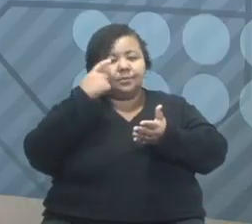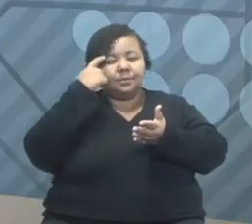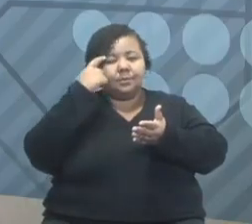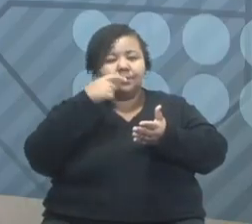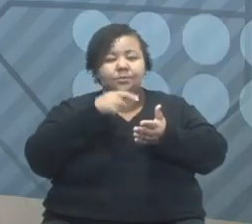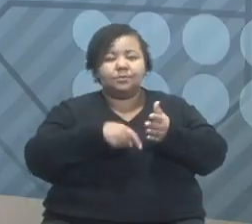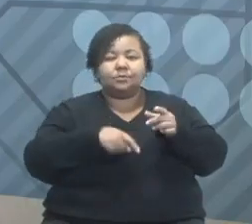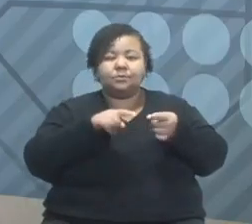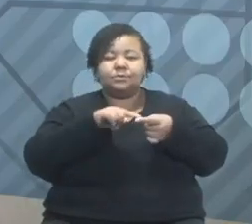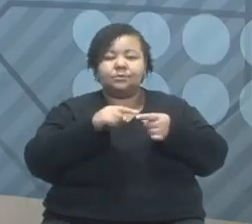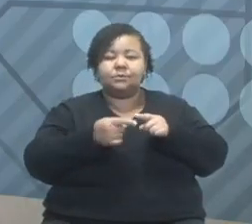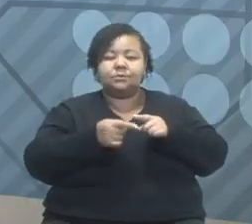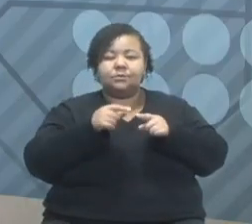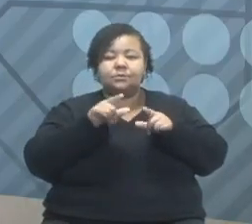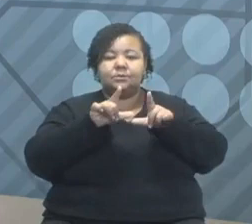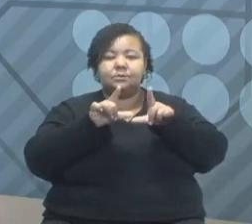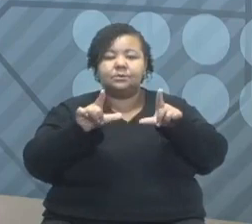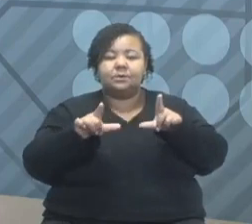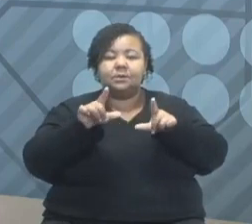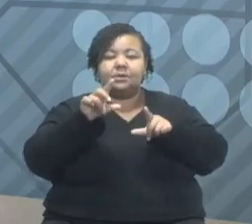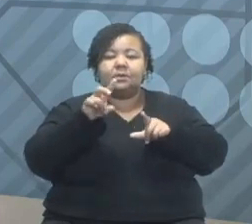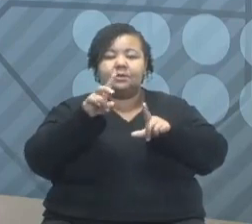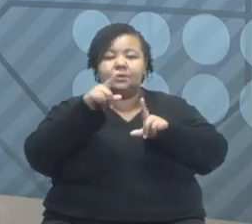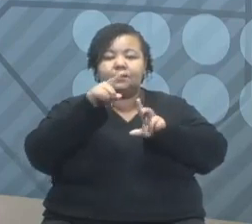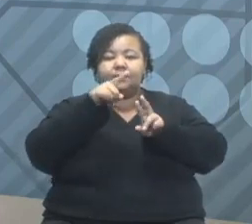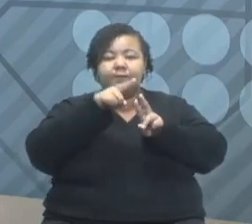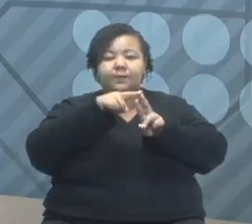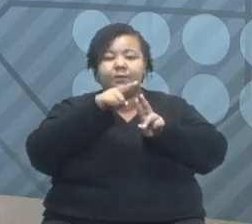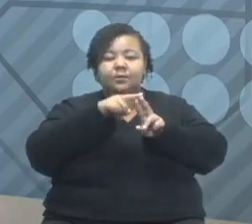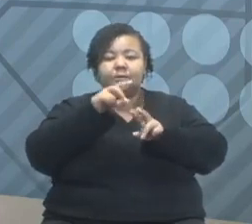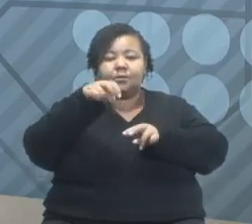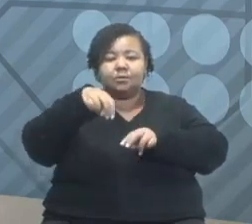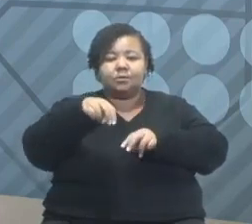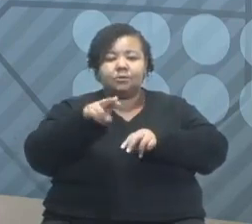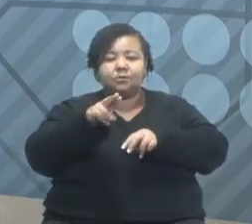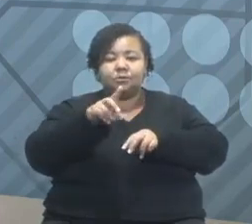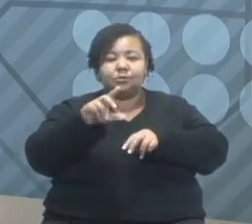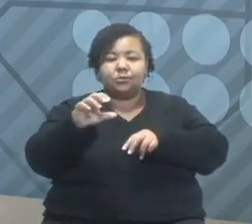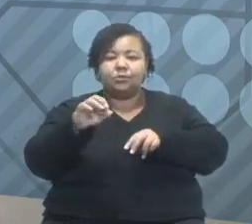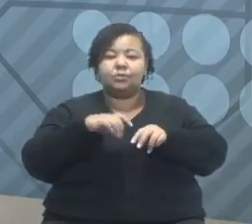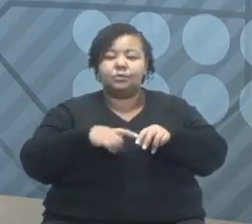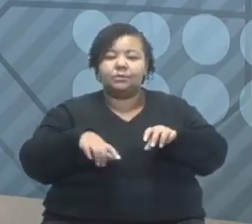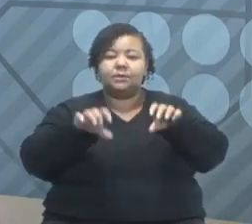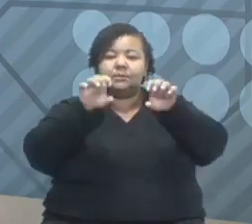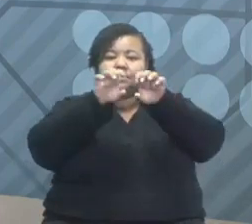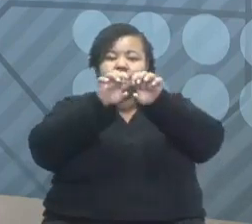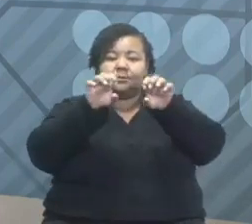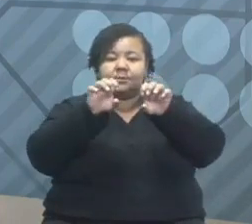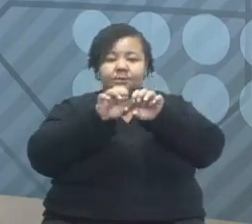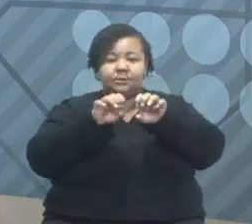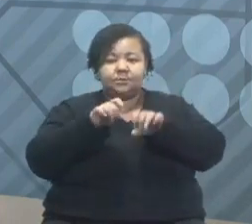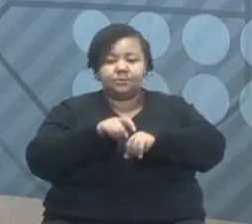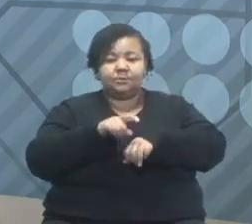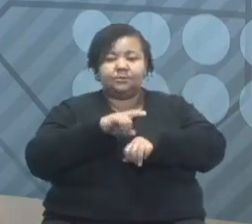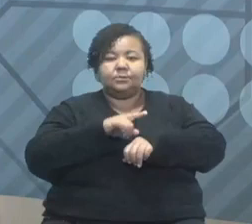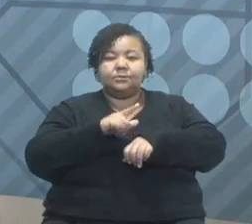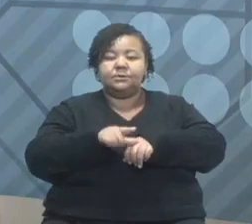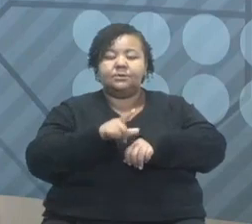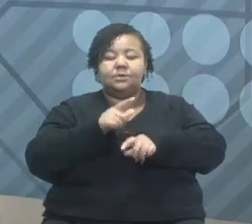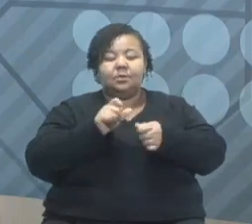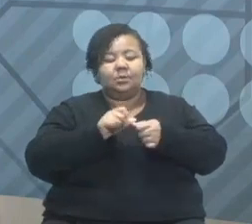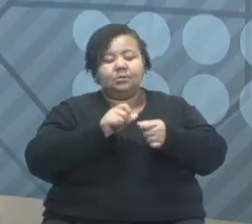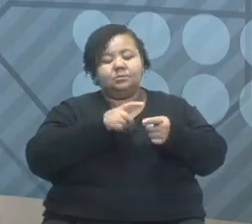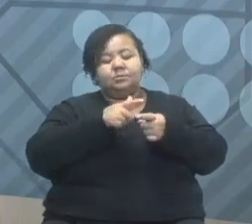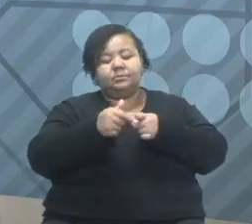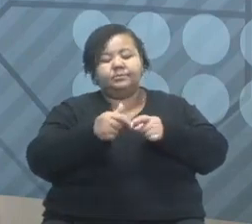uma combinação linear com o vetor nulo. Então, observe que nós temos ali uma equação que ela resulta no vetor nulo. Se